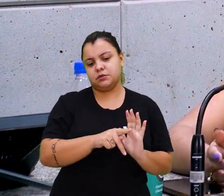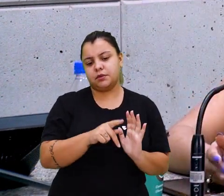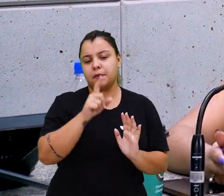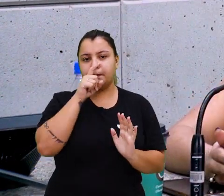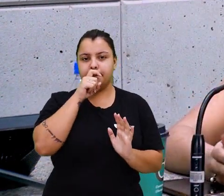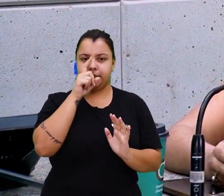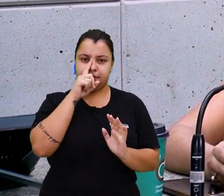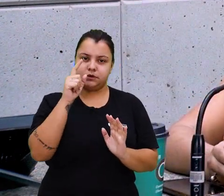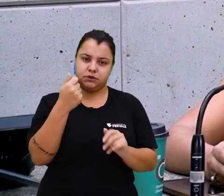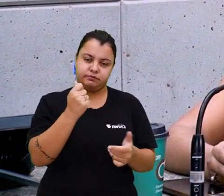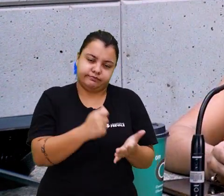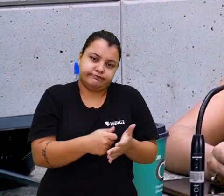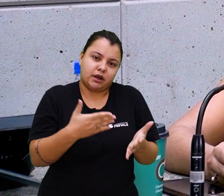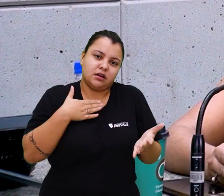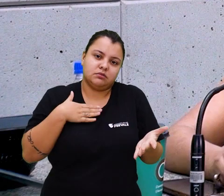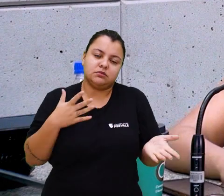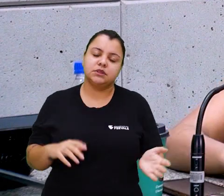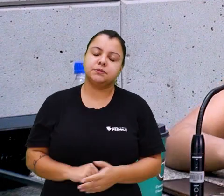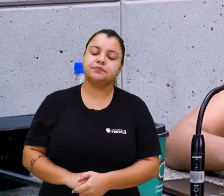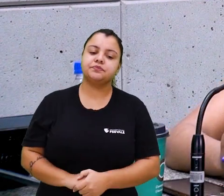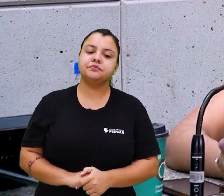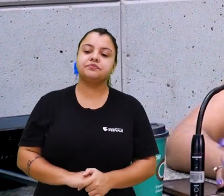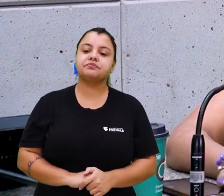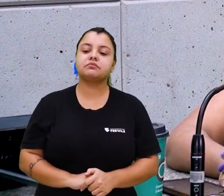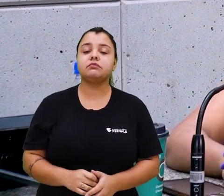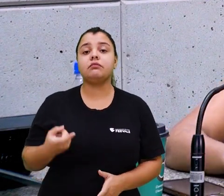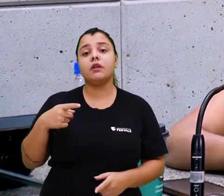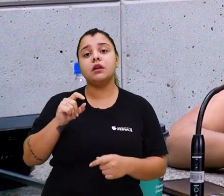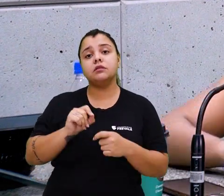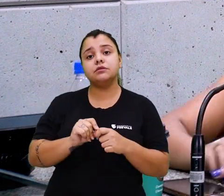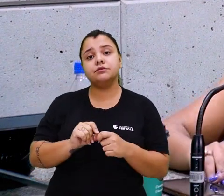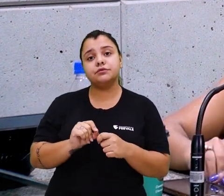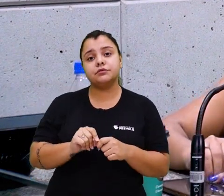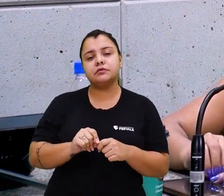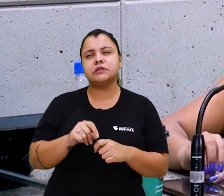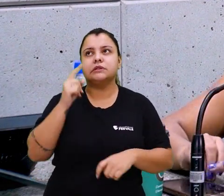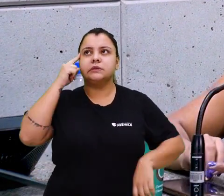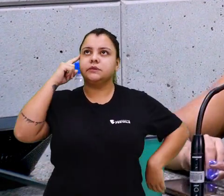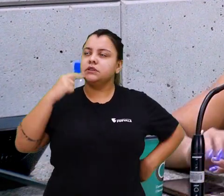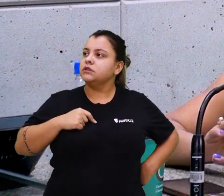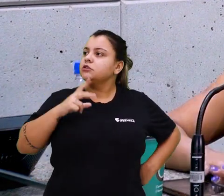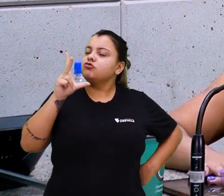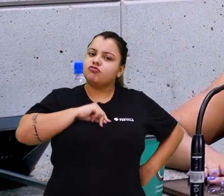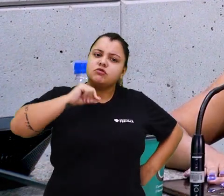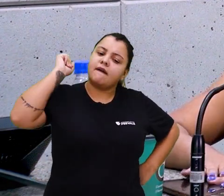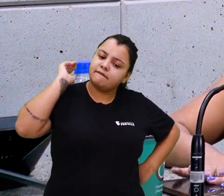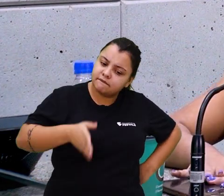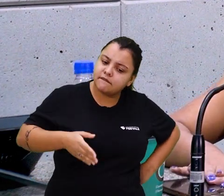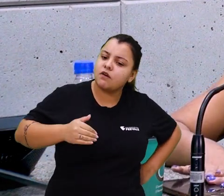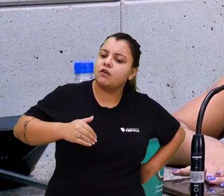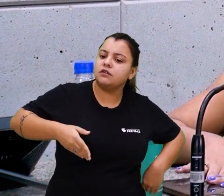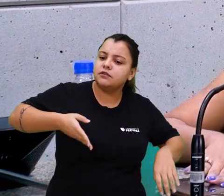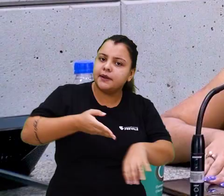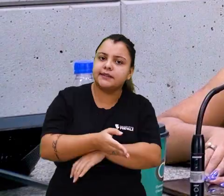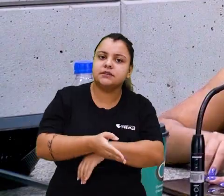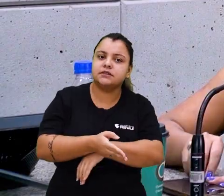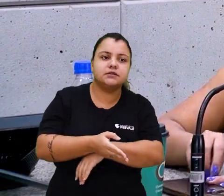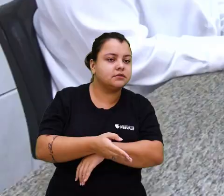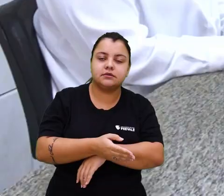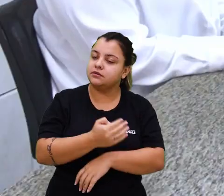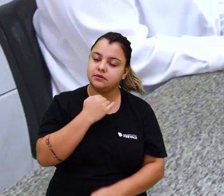oportunidade de estudar Uhum E aí eu fiz achando Nossa agora eu vou conseguir passar e não passei